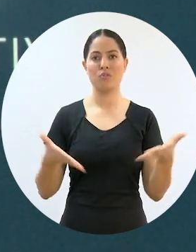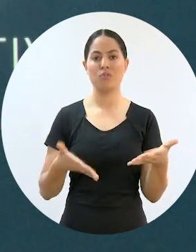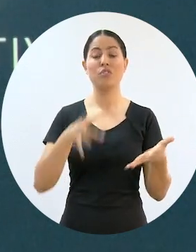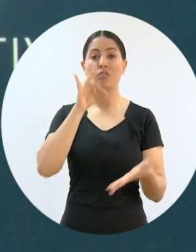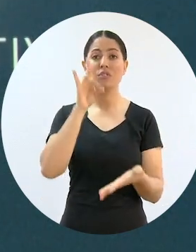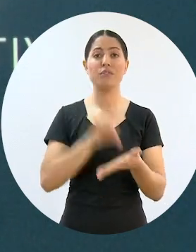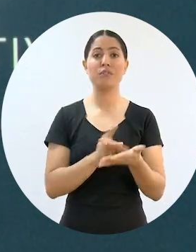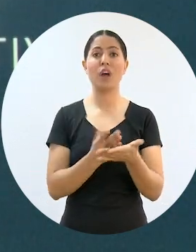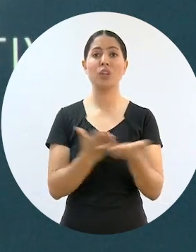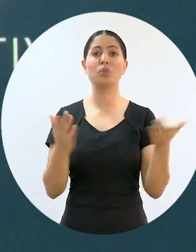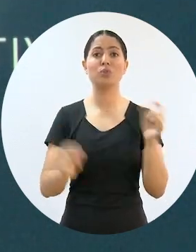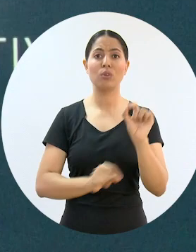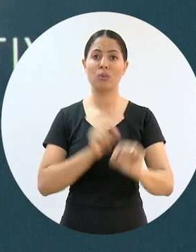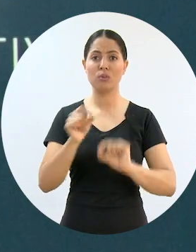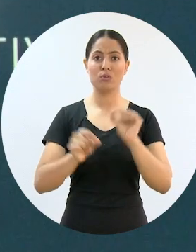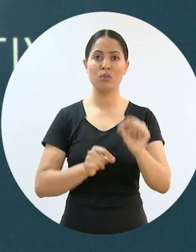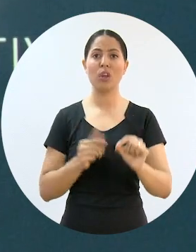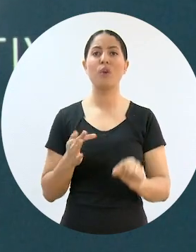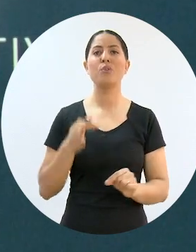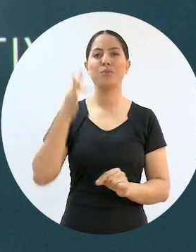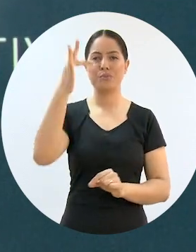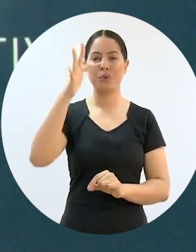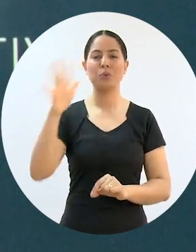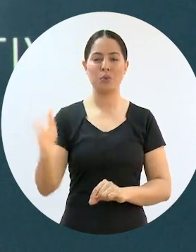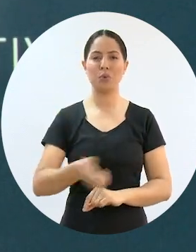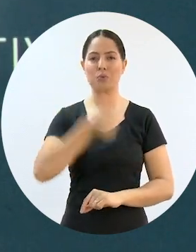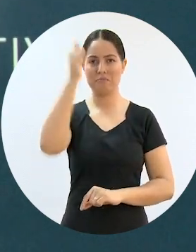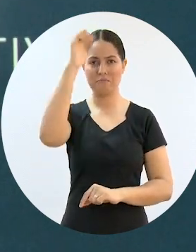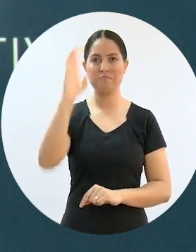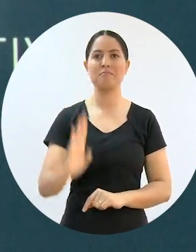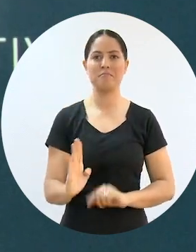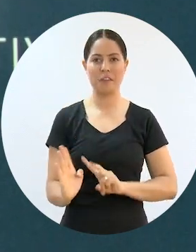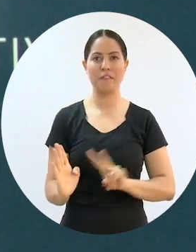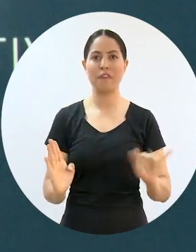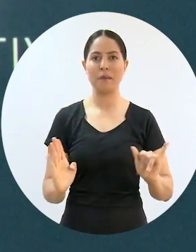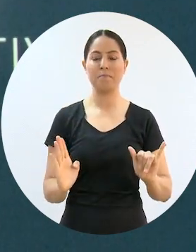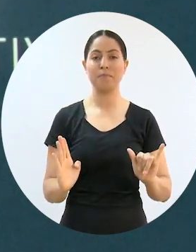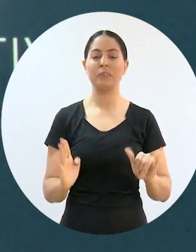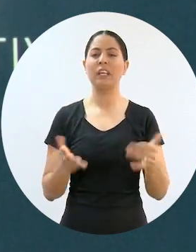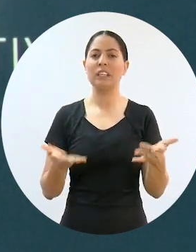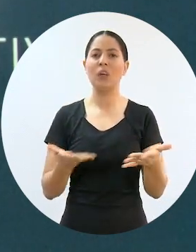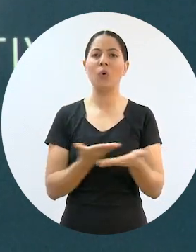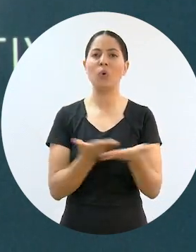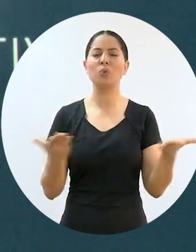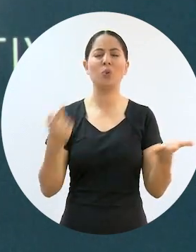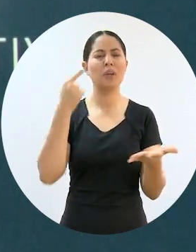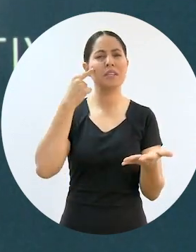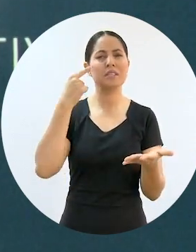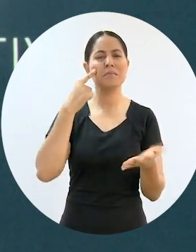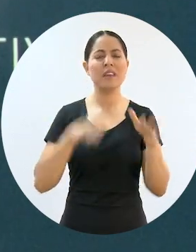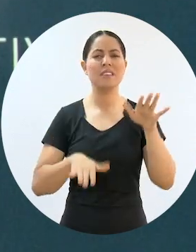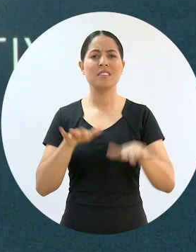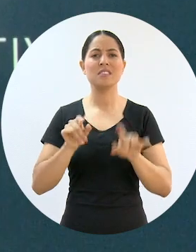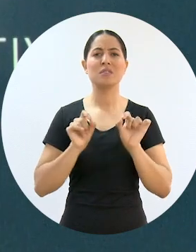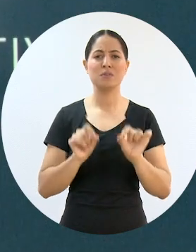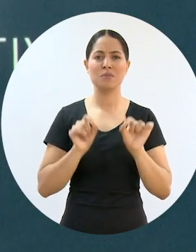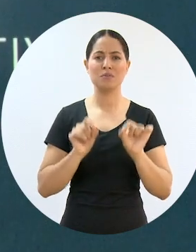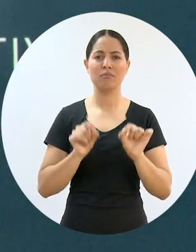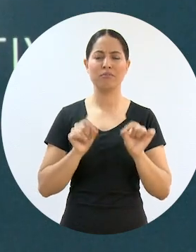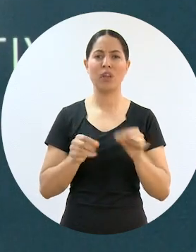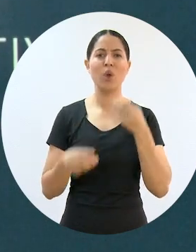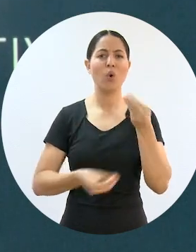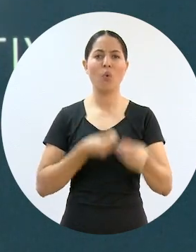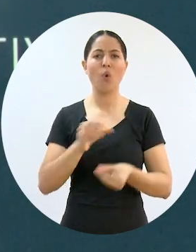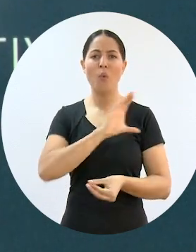na verdade, vai nos permitir construir um futuro melhor no nosso país. Quando a gente pensa a interseção